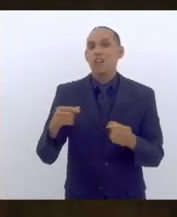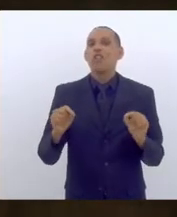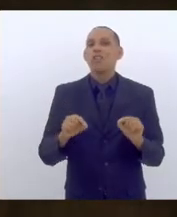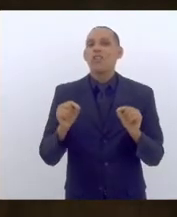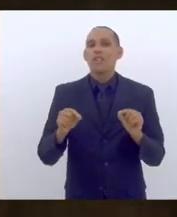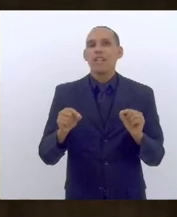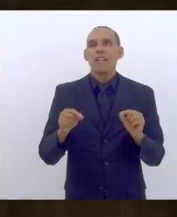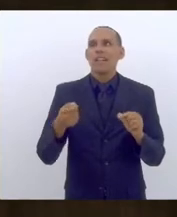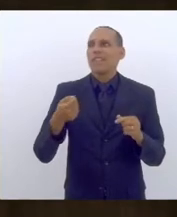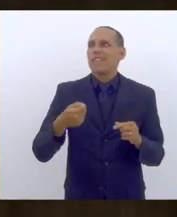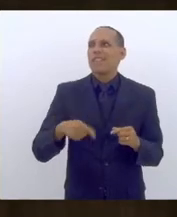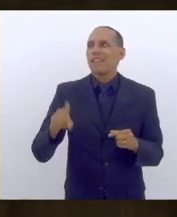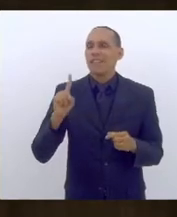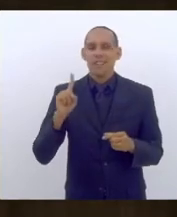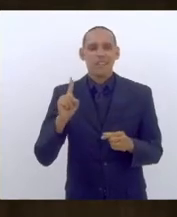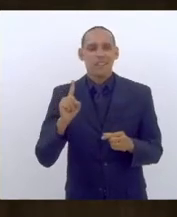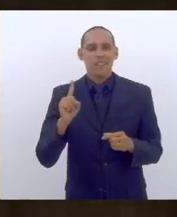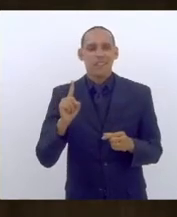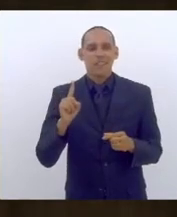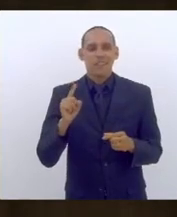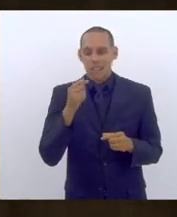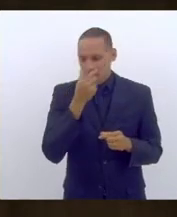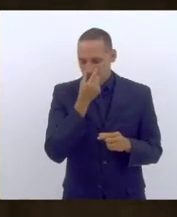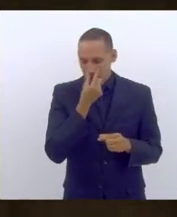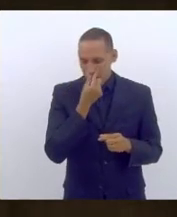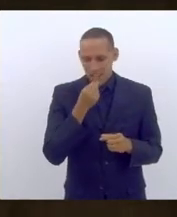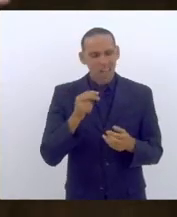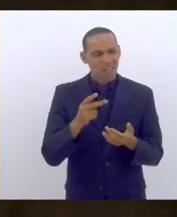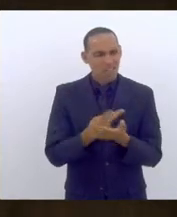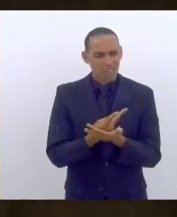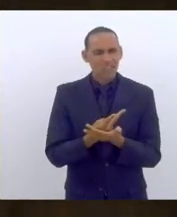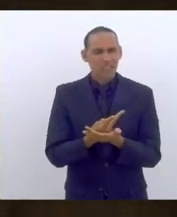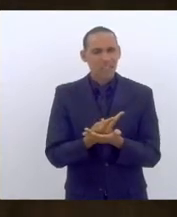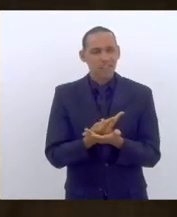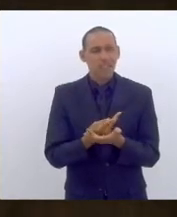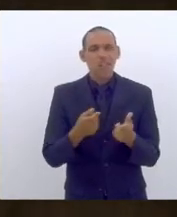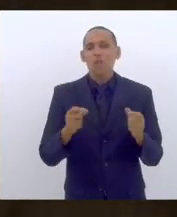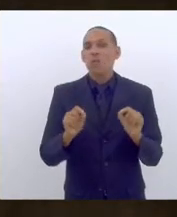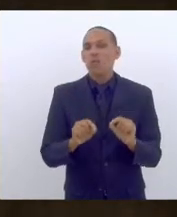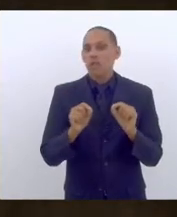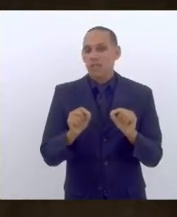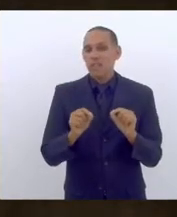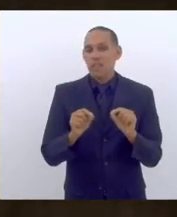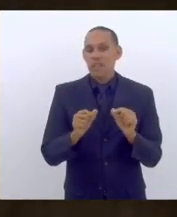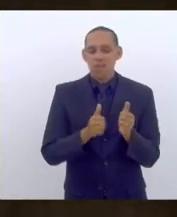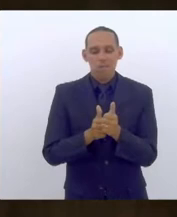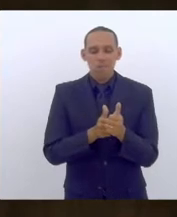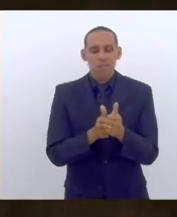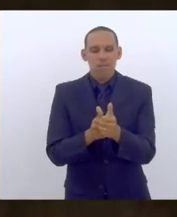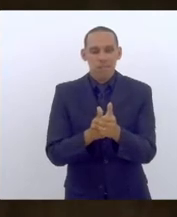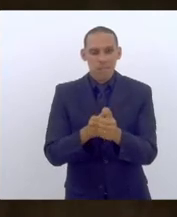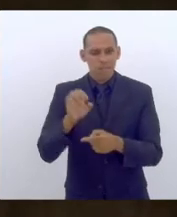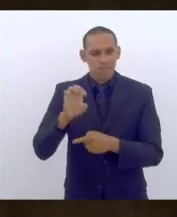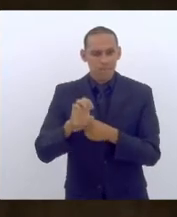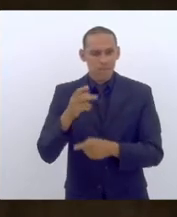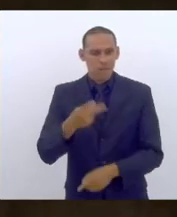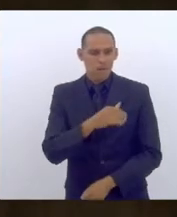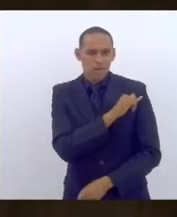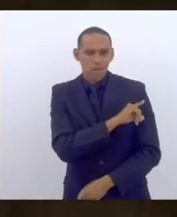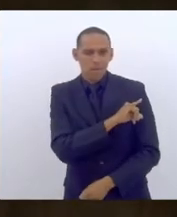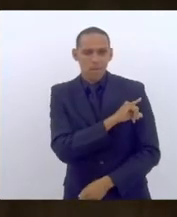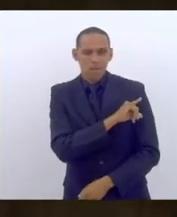necessidades que deveriam estar acontecendo na condução desse estado do Rio de Janeiro